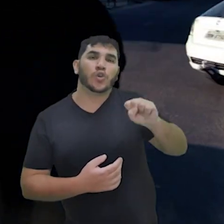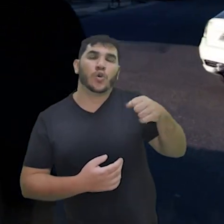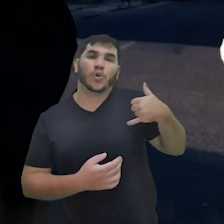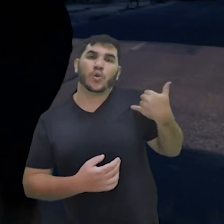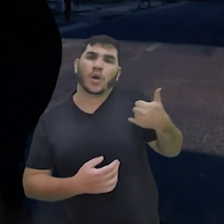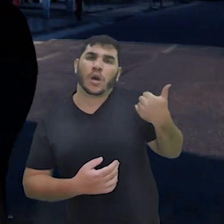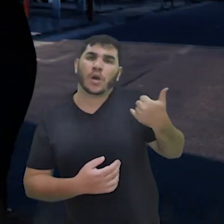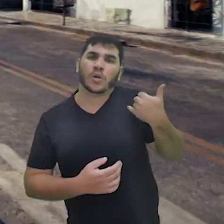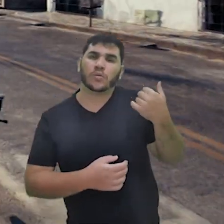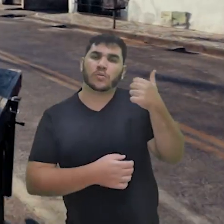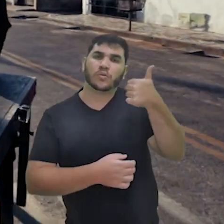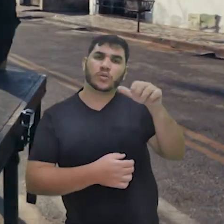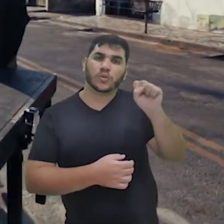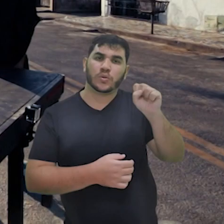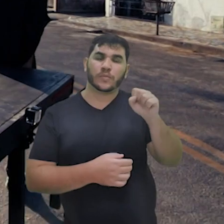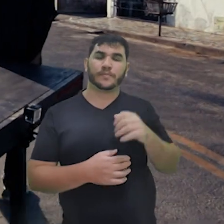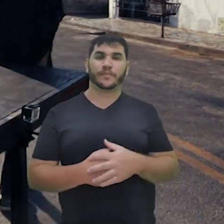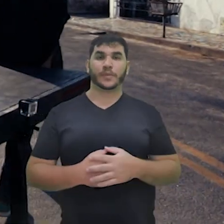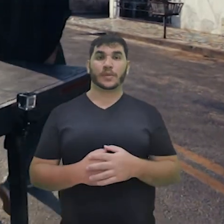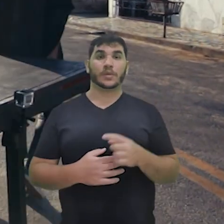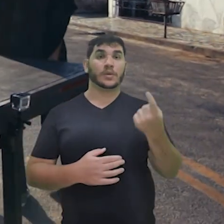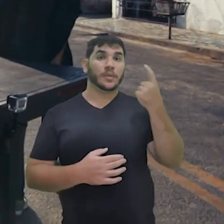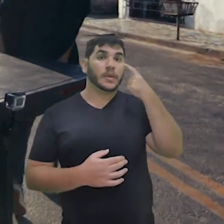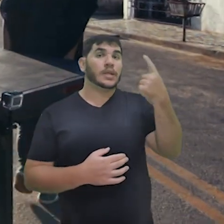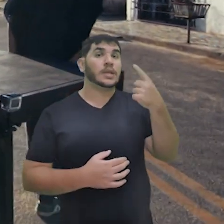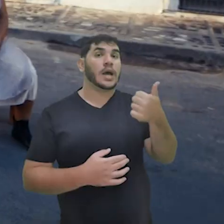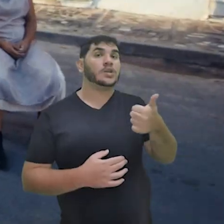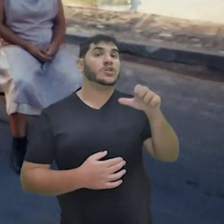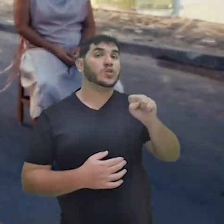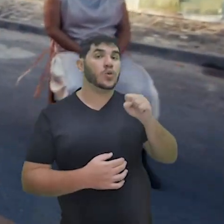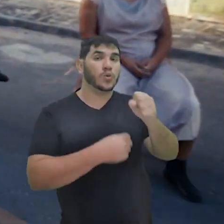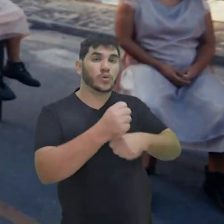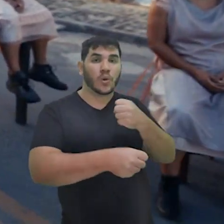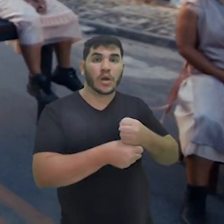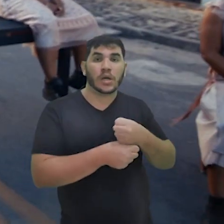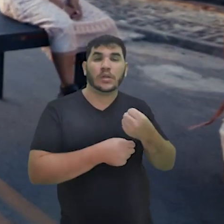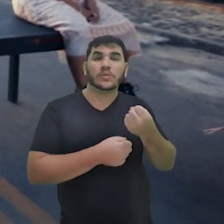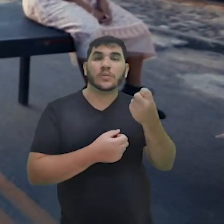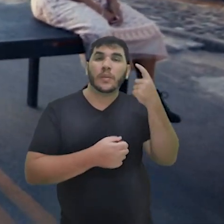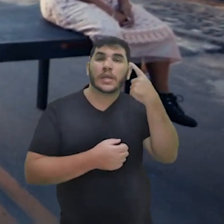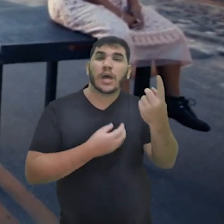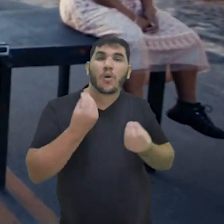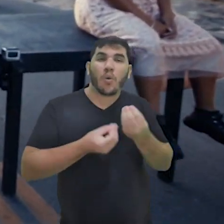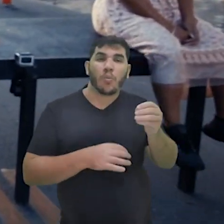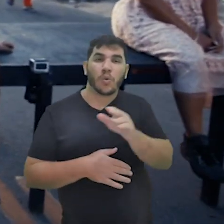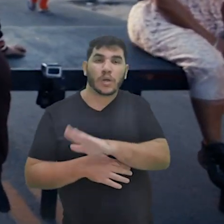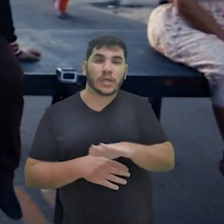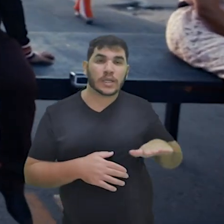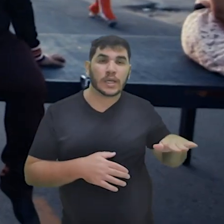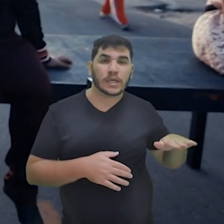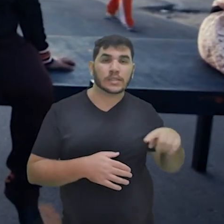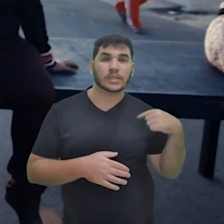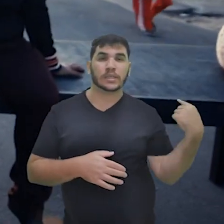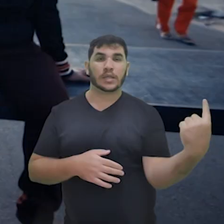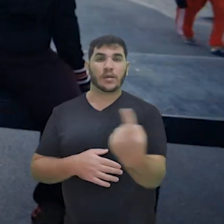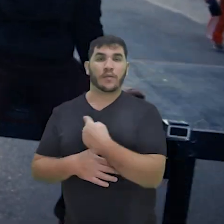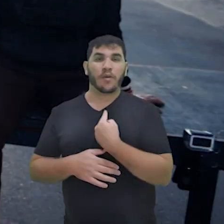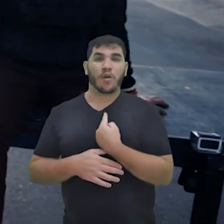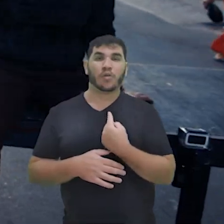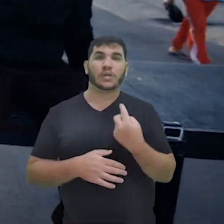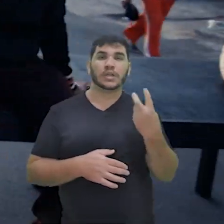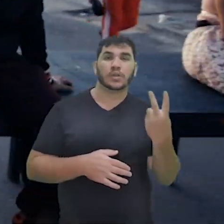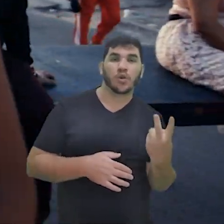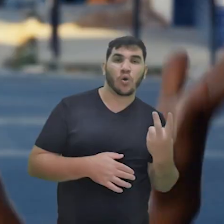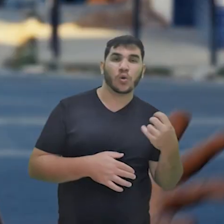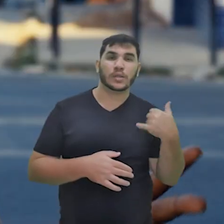mais refletindo em relação às nossas crianças, né, que estão ao nosso redor, que tem 2 anos ou que tem 5. Daqui a 18